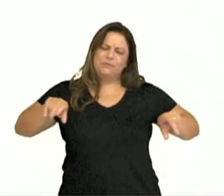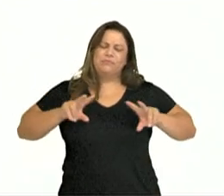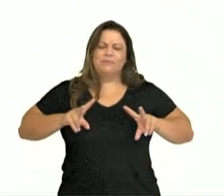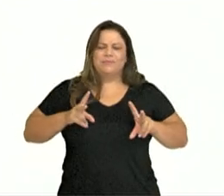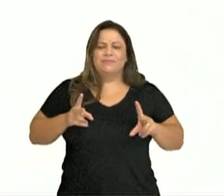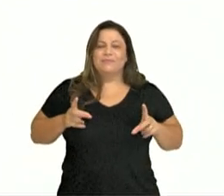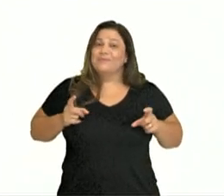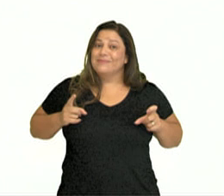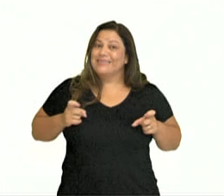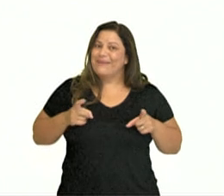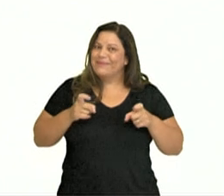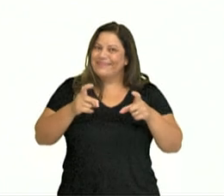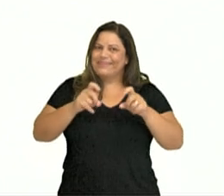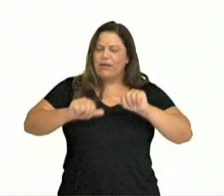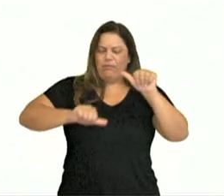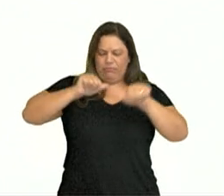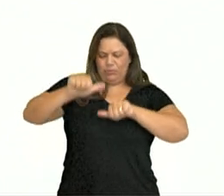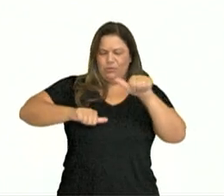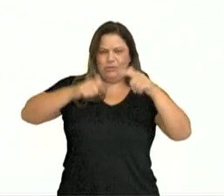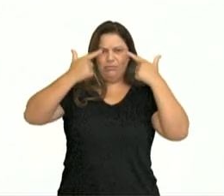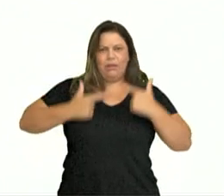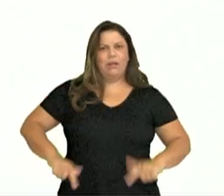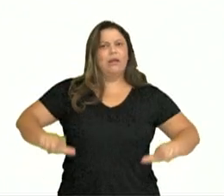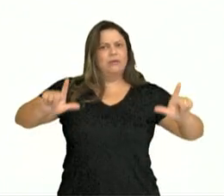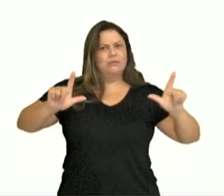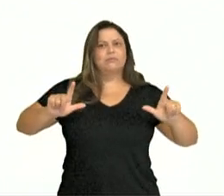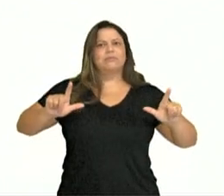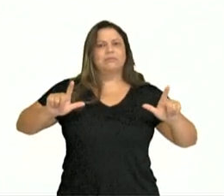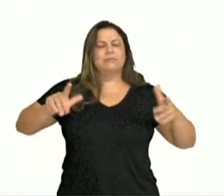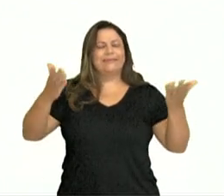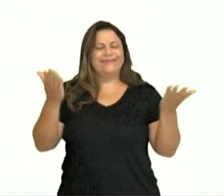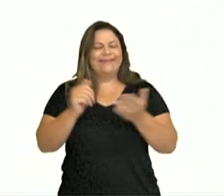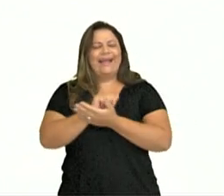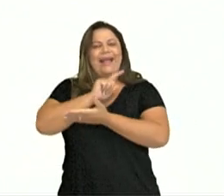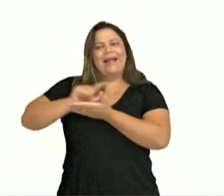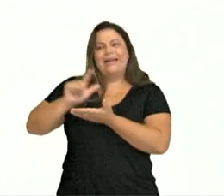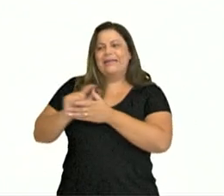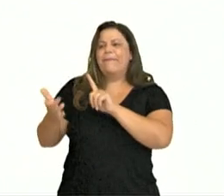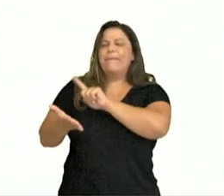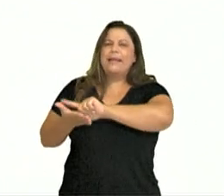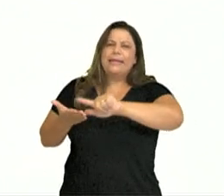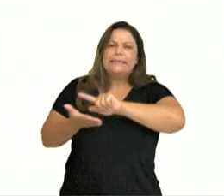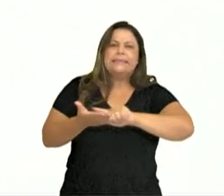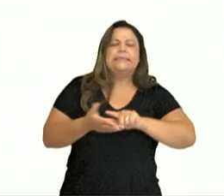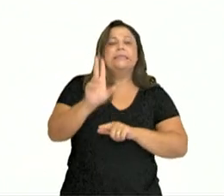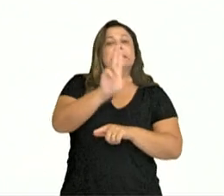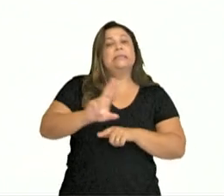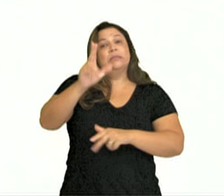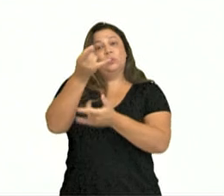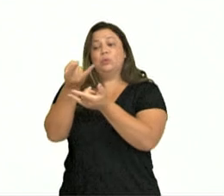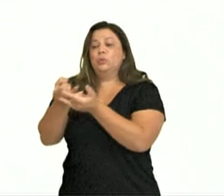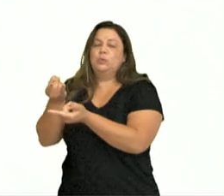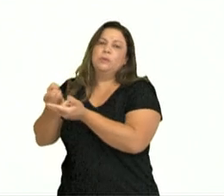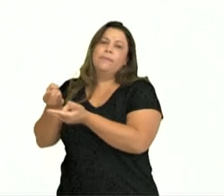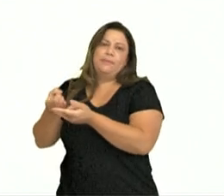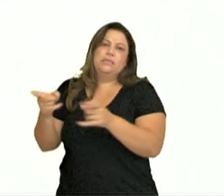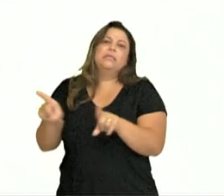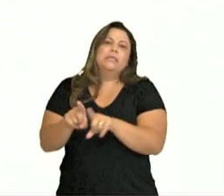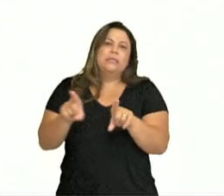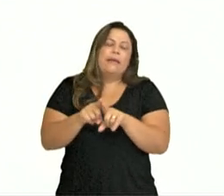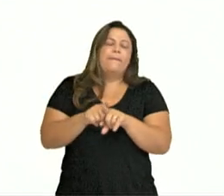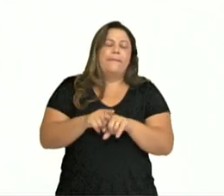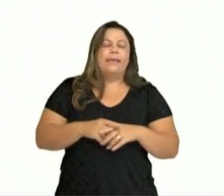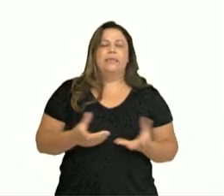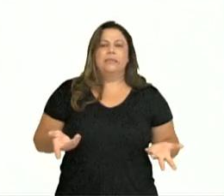mudança de hábito, né? Então, hábitos de higiene, a utilização, né, da camisinha, o contato, né, com água